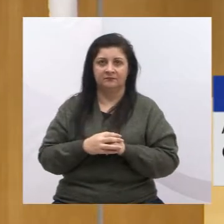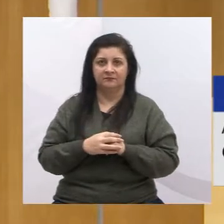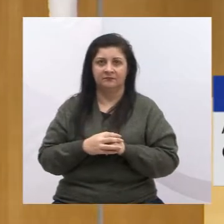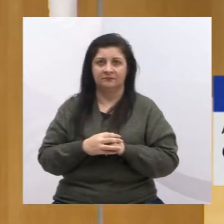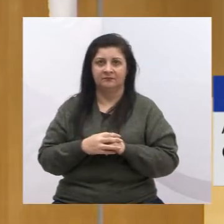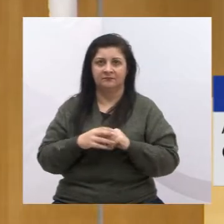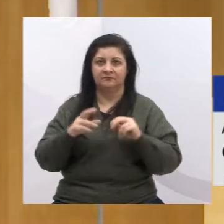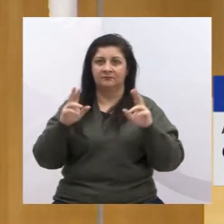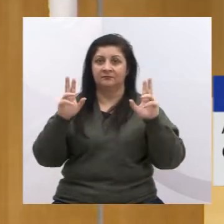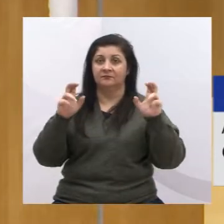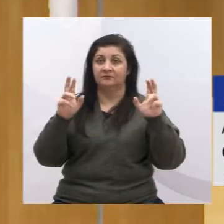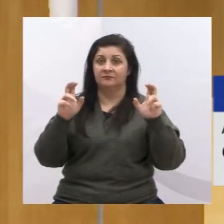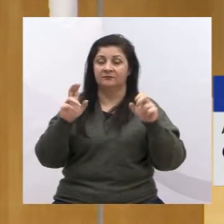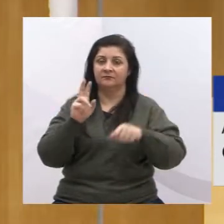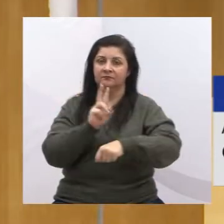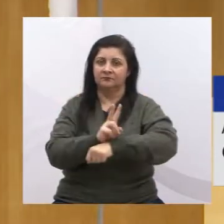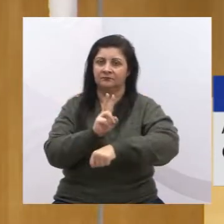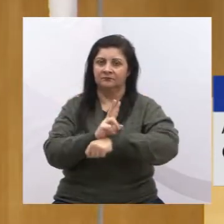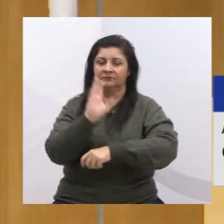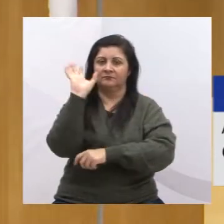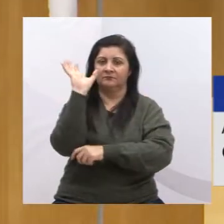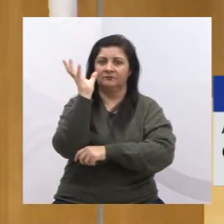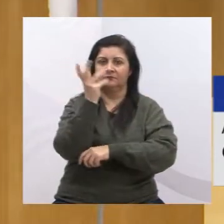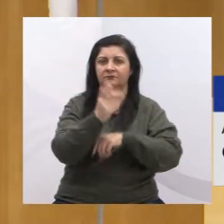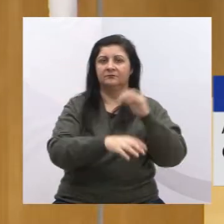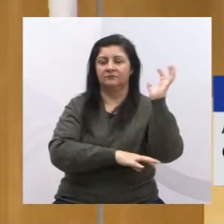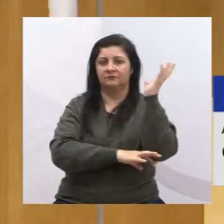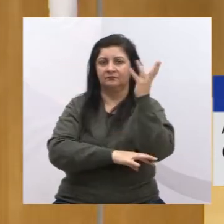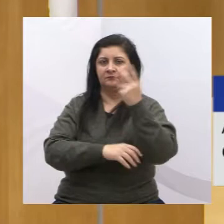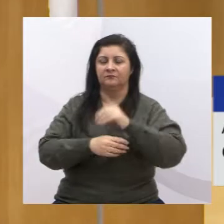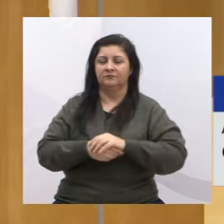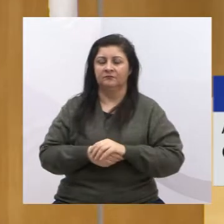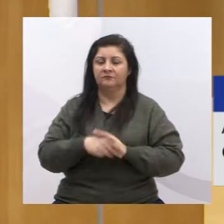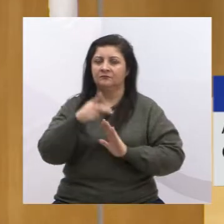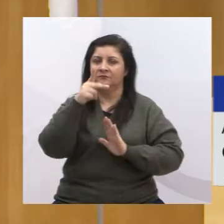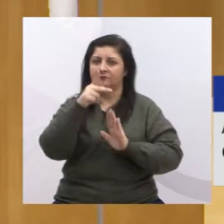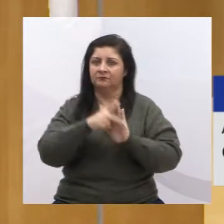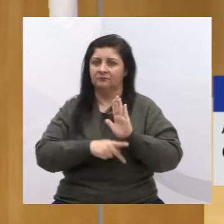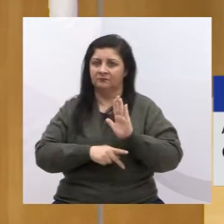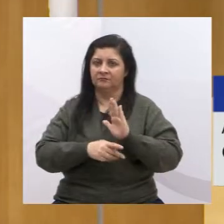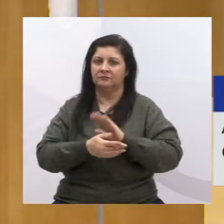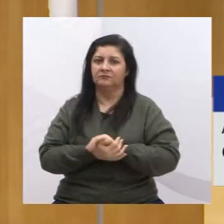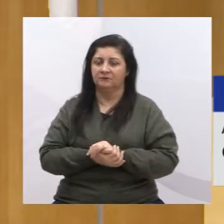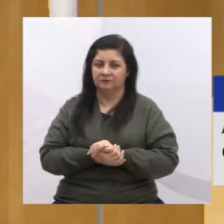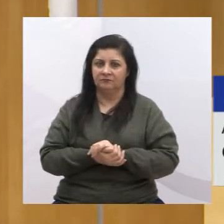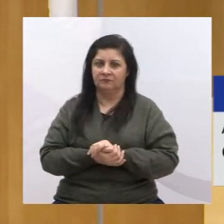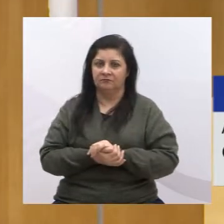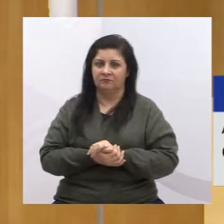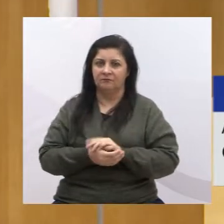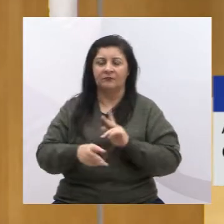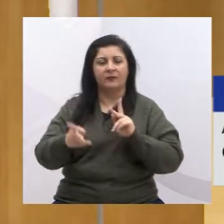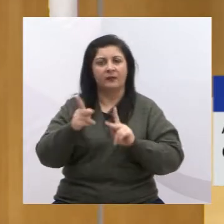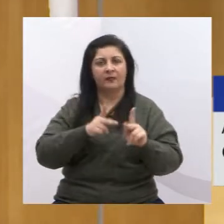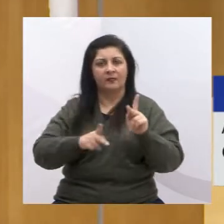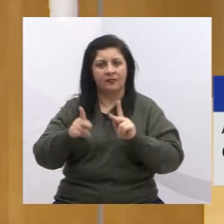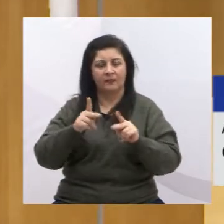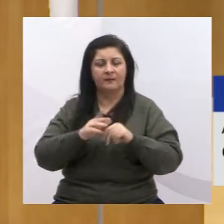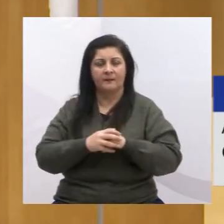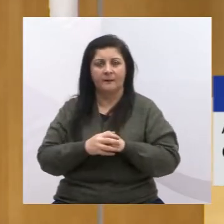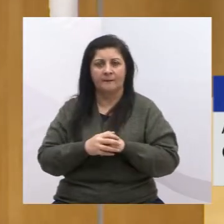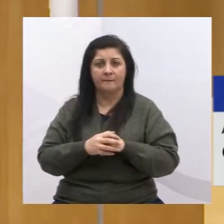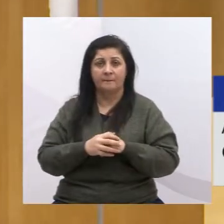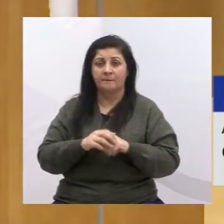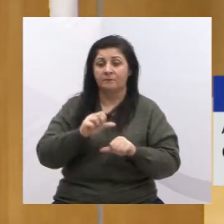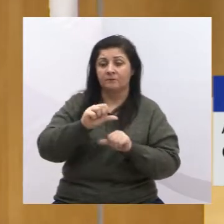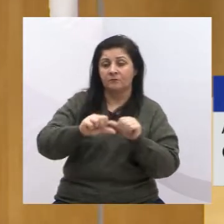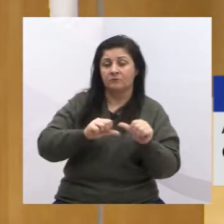a preservação do meio ambiente. Esse projeto foi um projeto de demanda popular, para que algumas atitudes